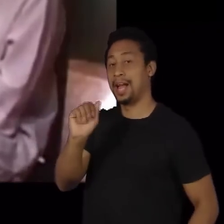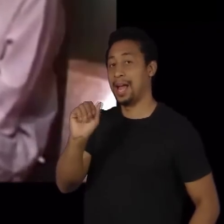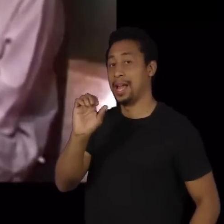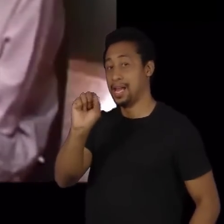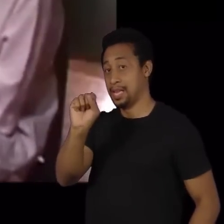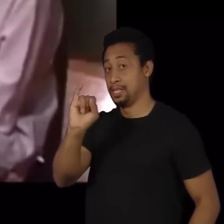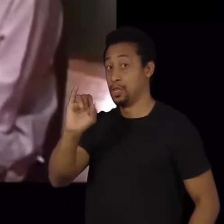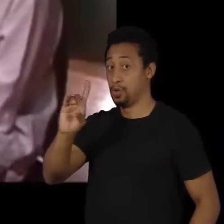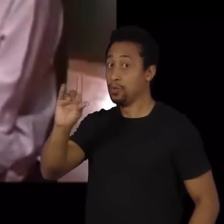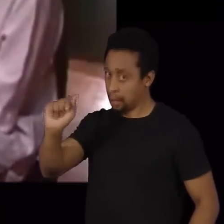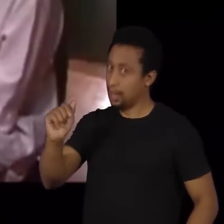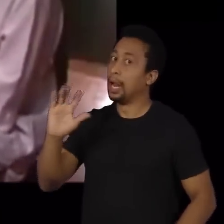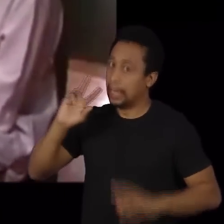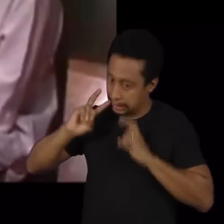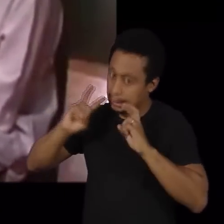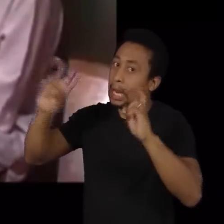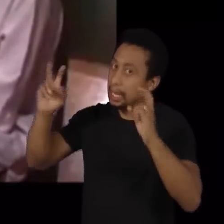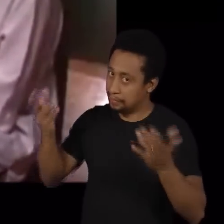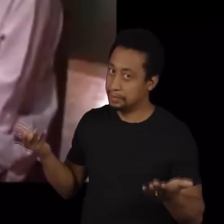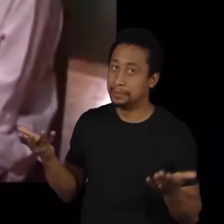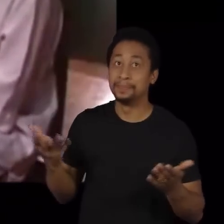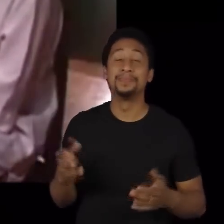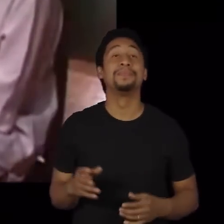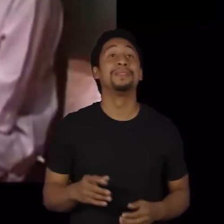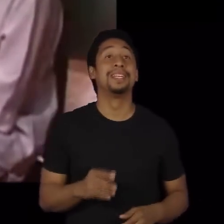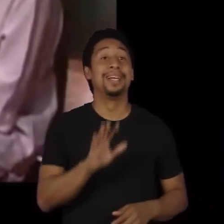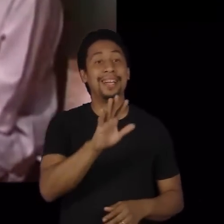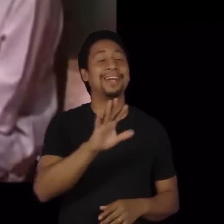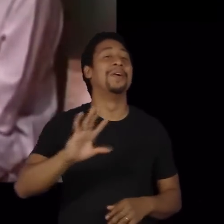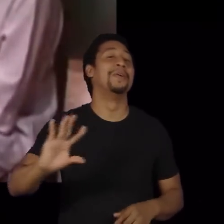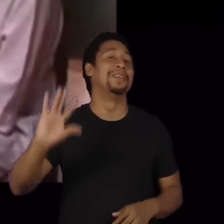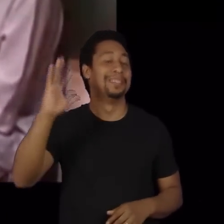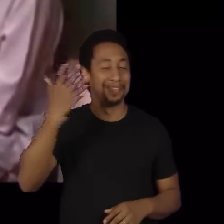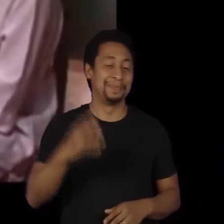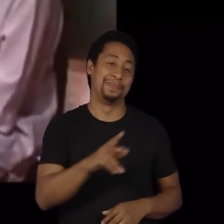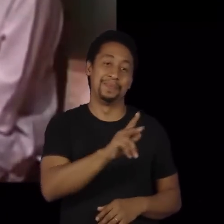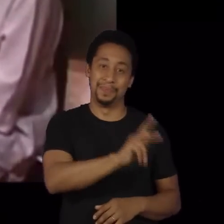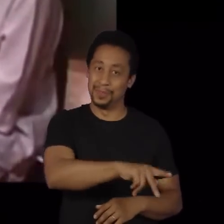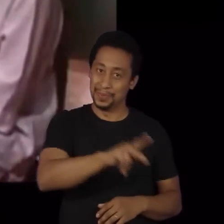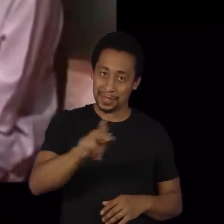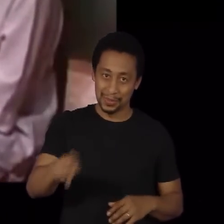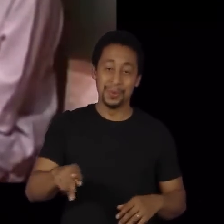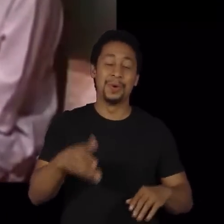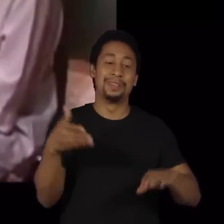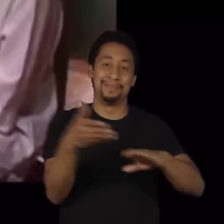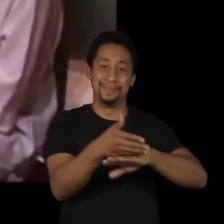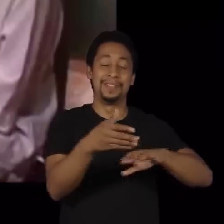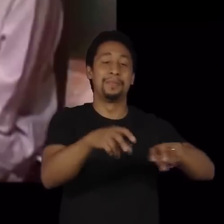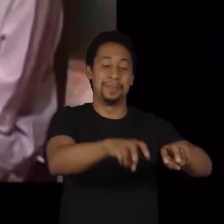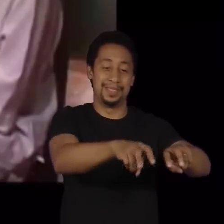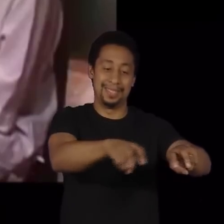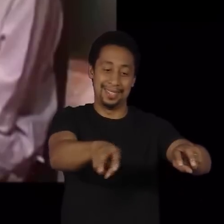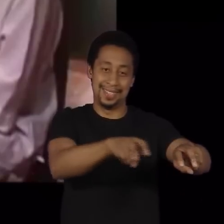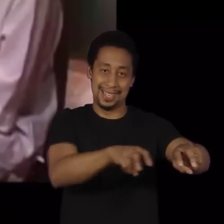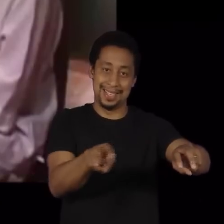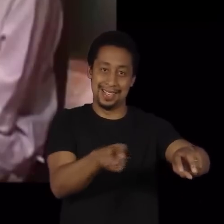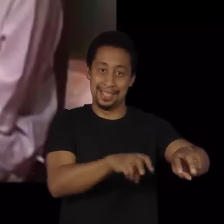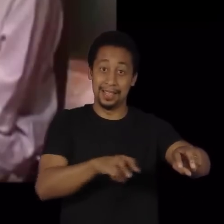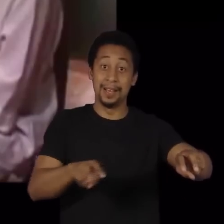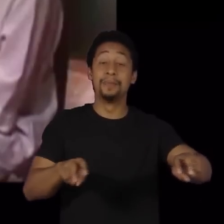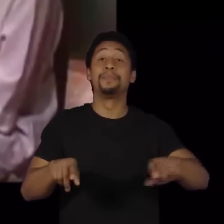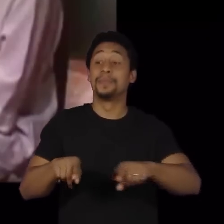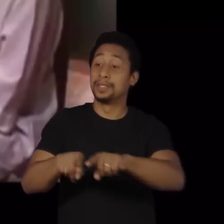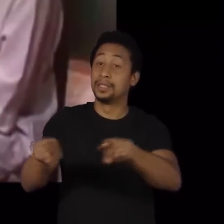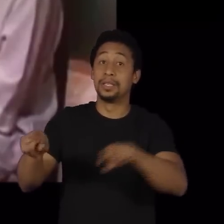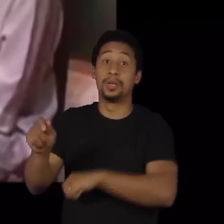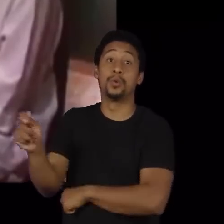foram convidados, e estavam sentados nas mesinhas e tal. E chegava uma hora que as alunas tiravam os